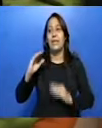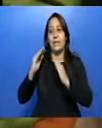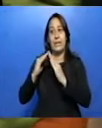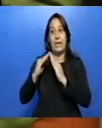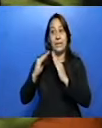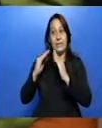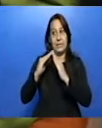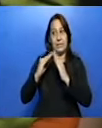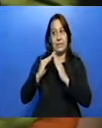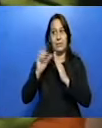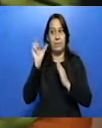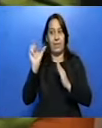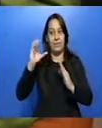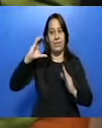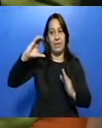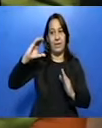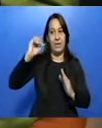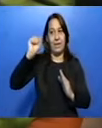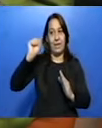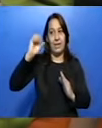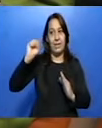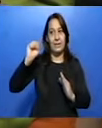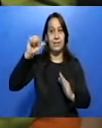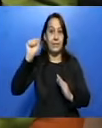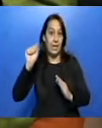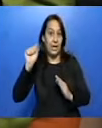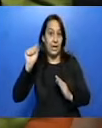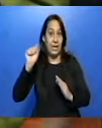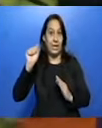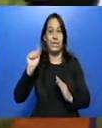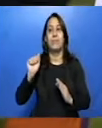mão. O A e o A.